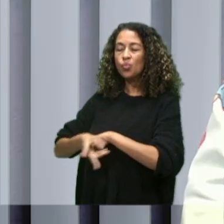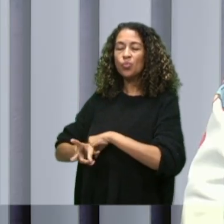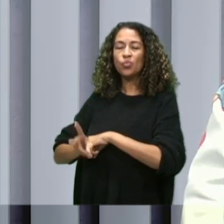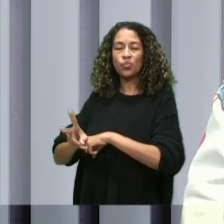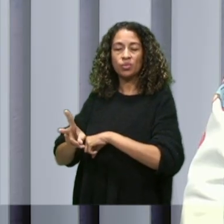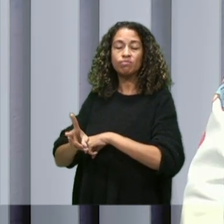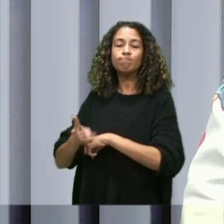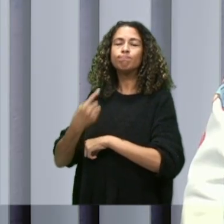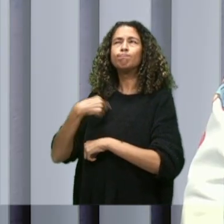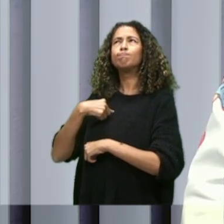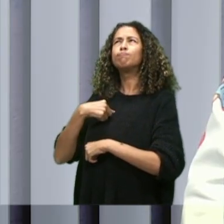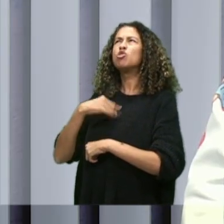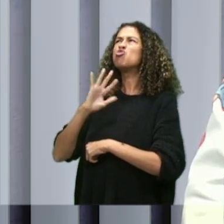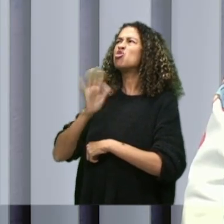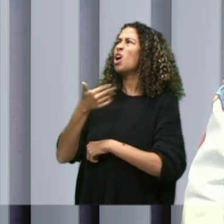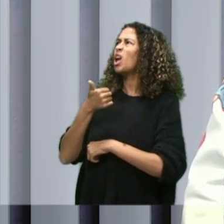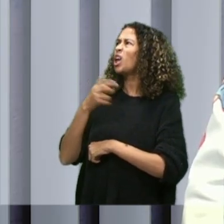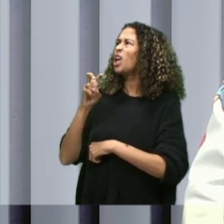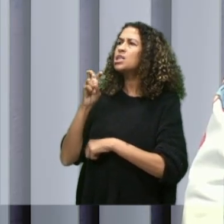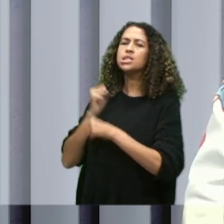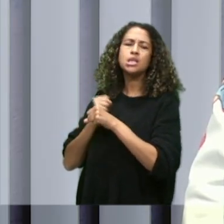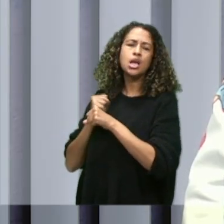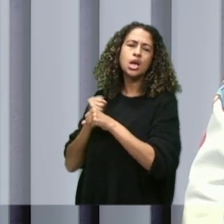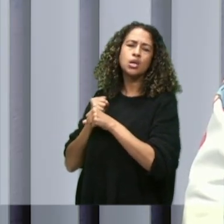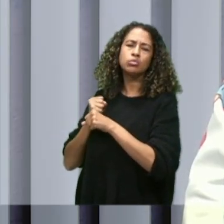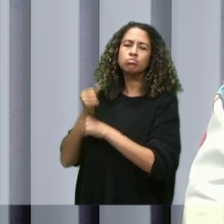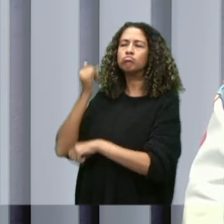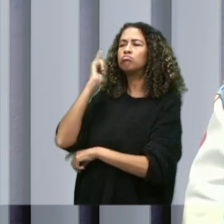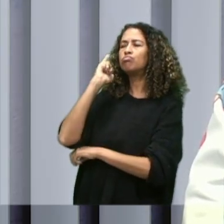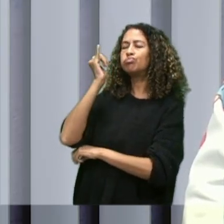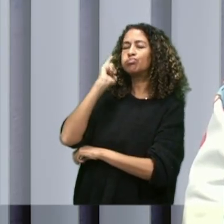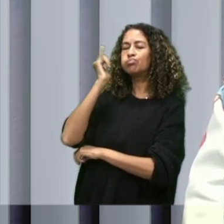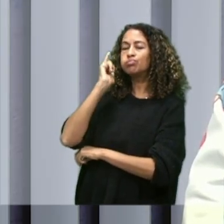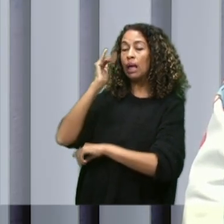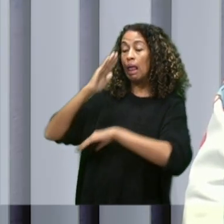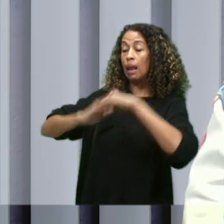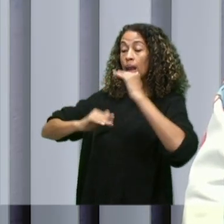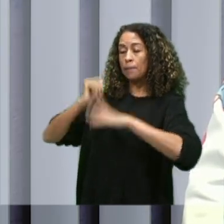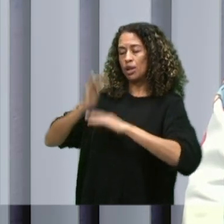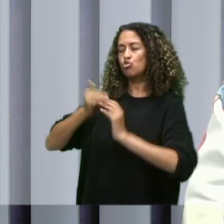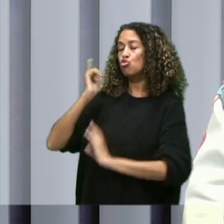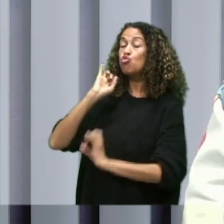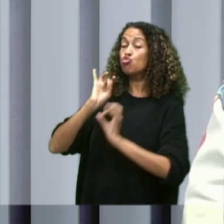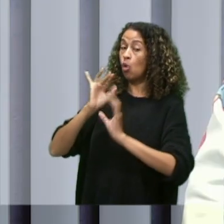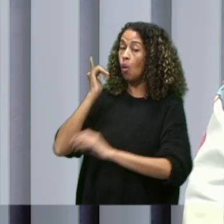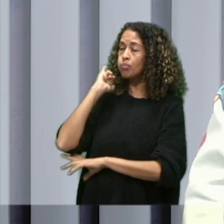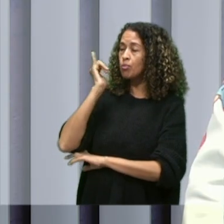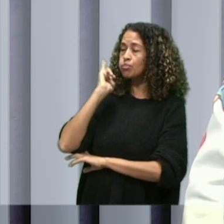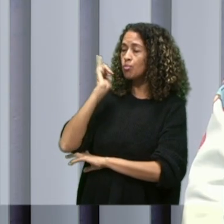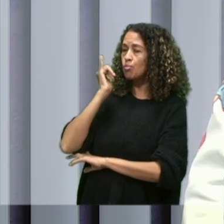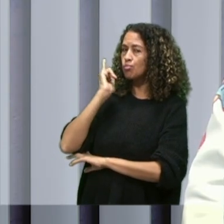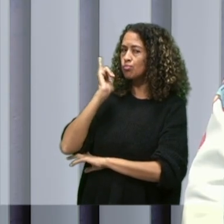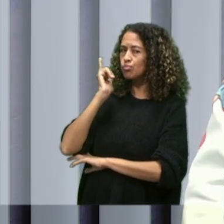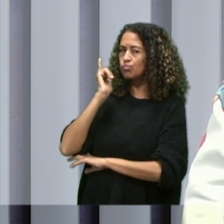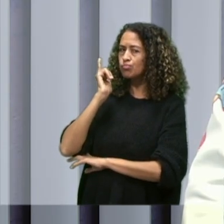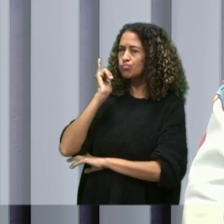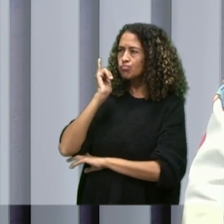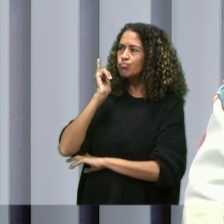há uns 15 anos, assim, como contação de histórias na prática. E tem